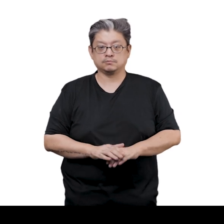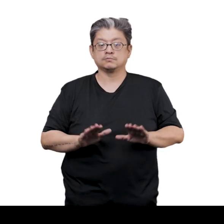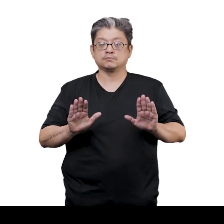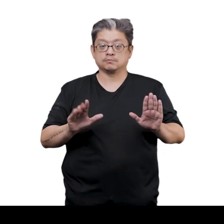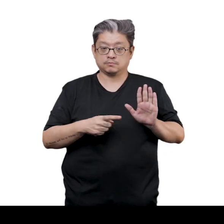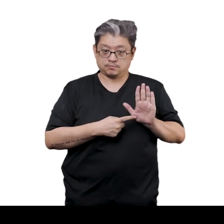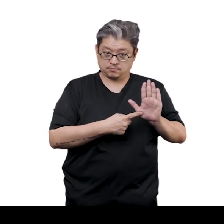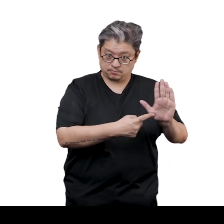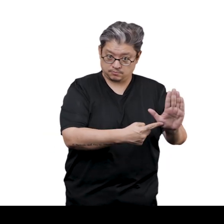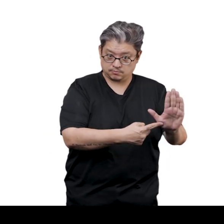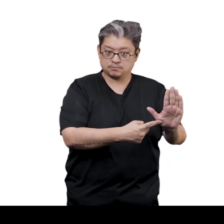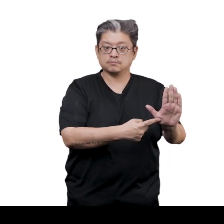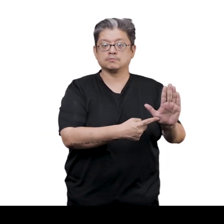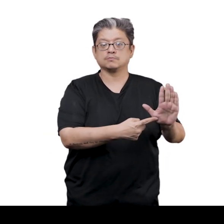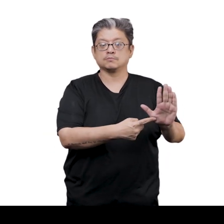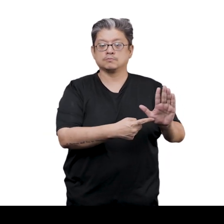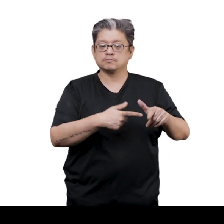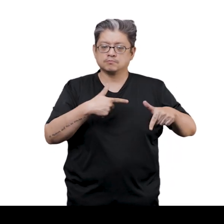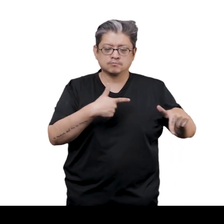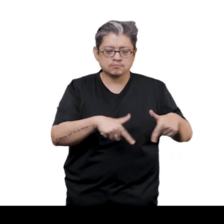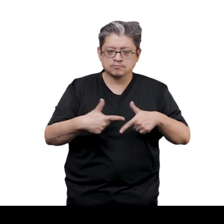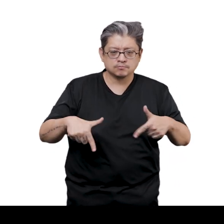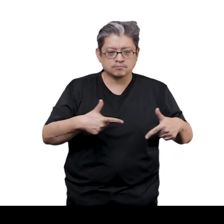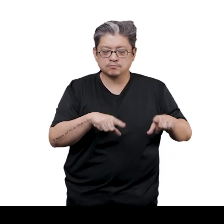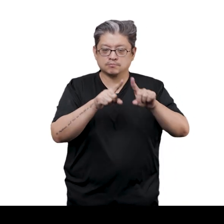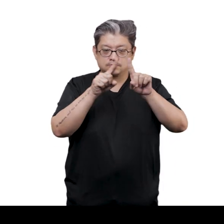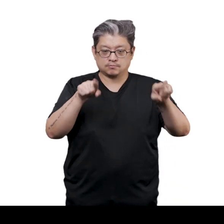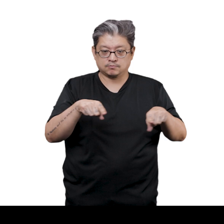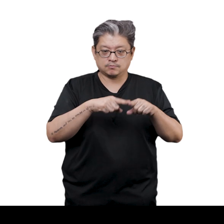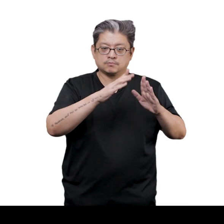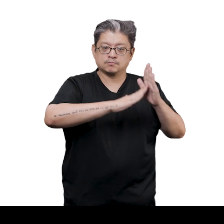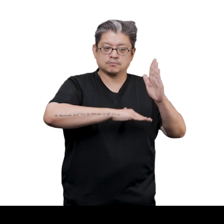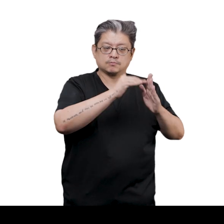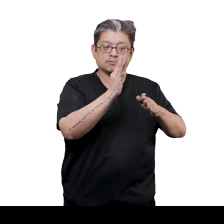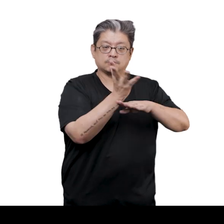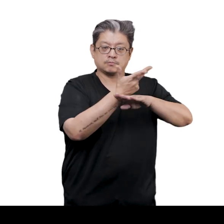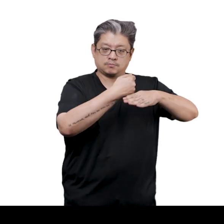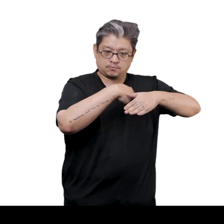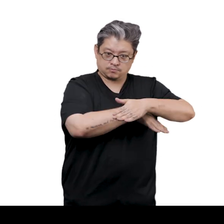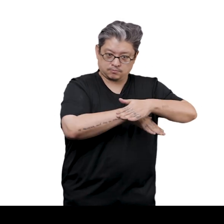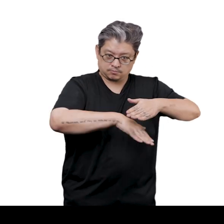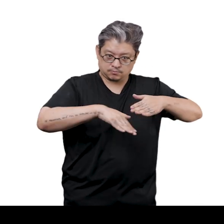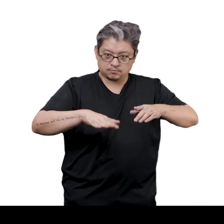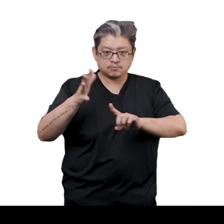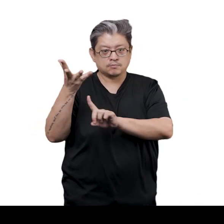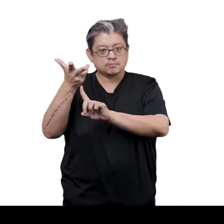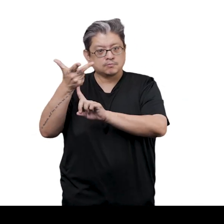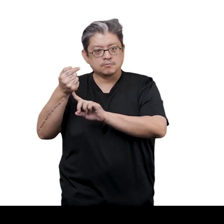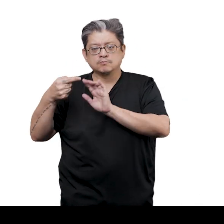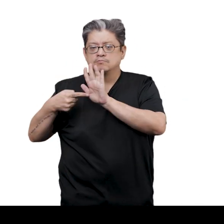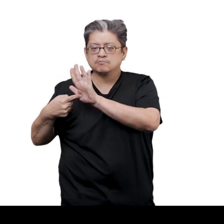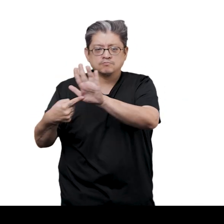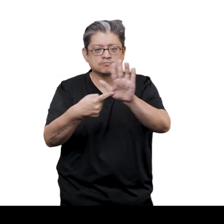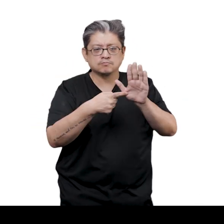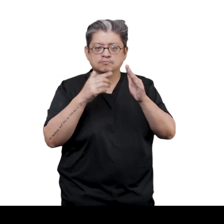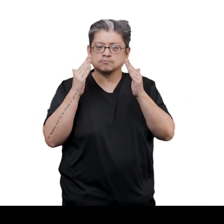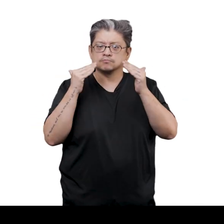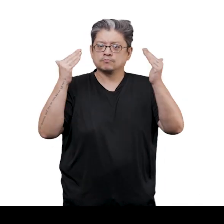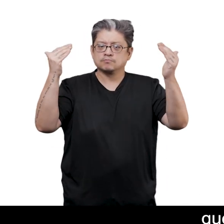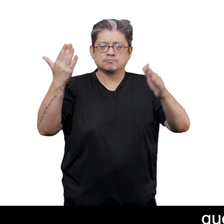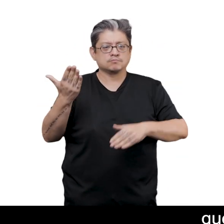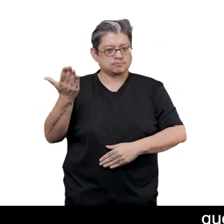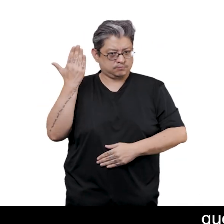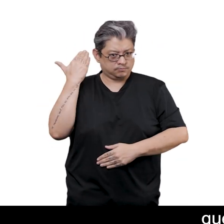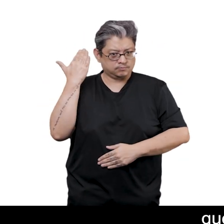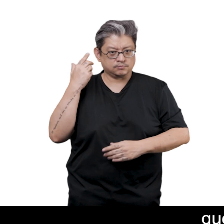mostra apresenta trabalhos do acervo realizados por artistas que despontaram aquela época, em diálogo com